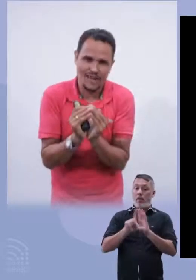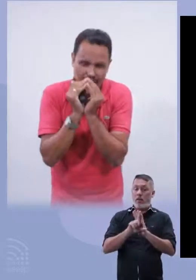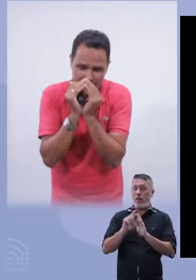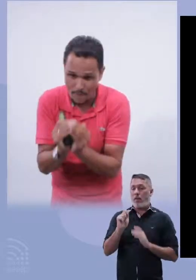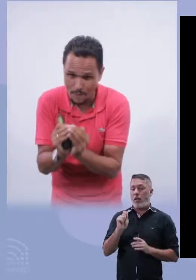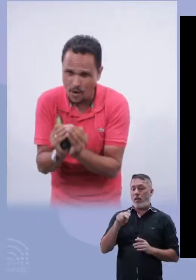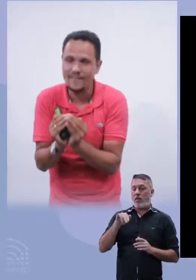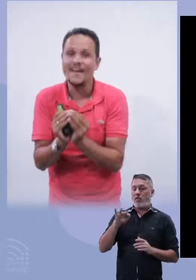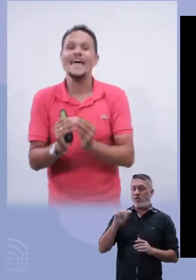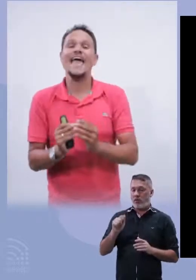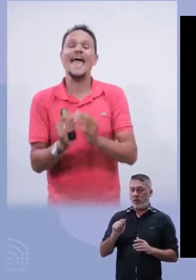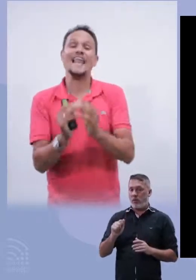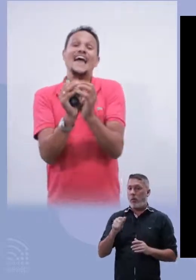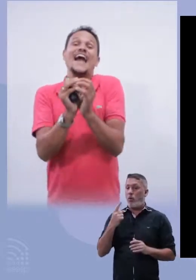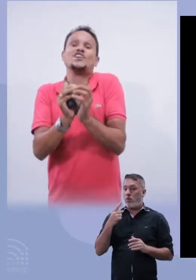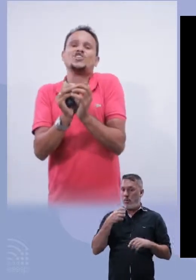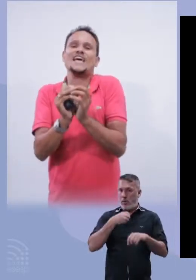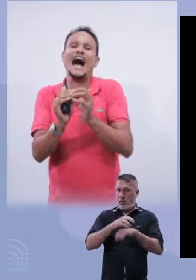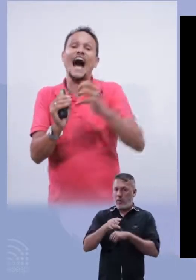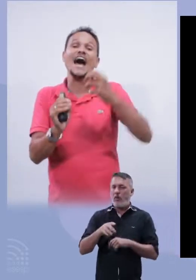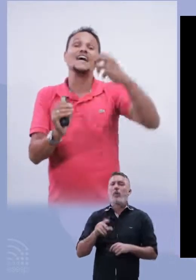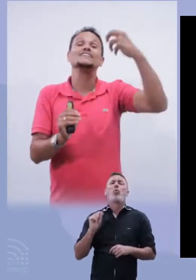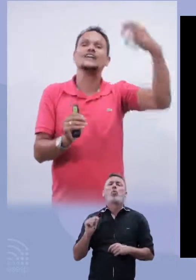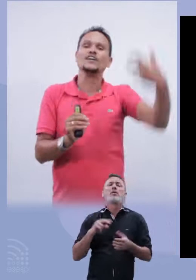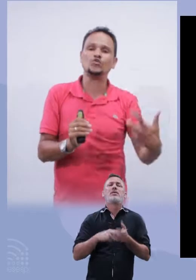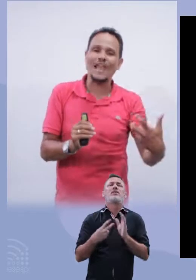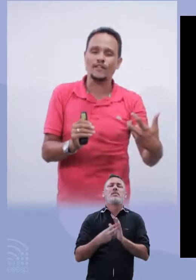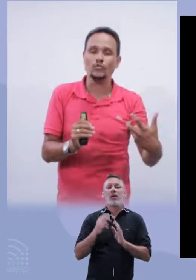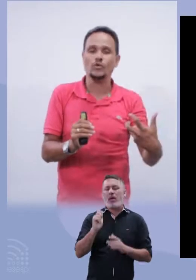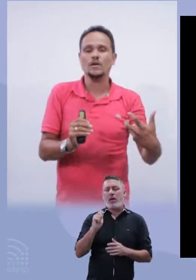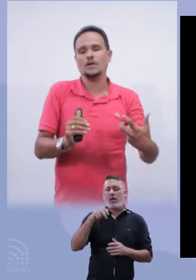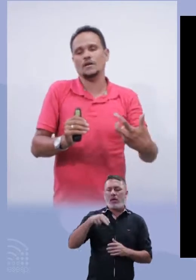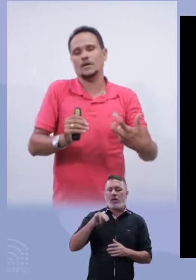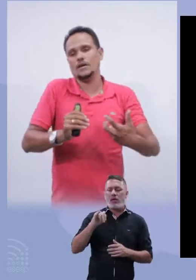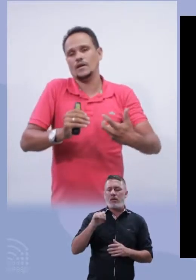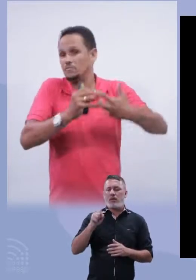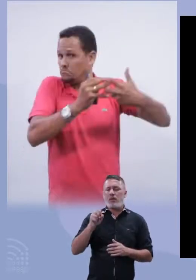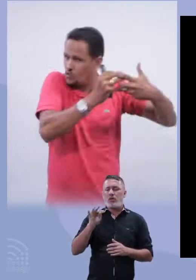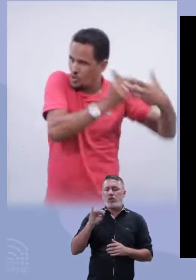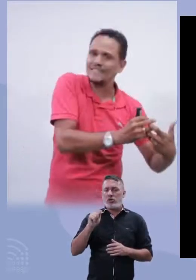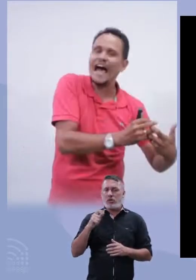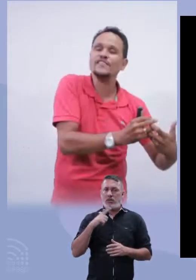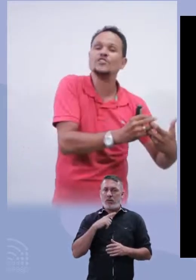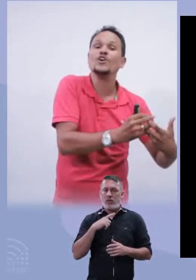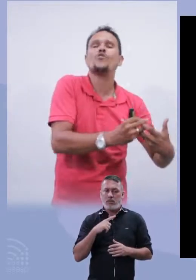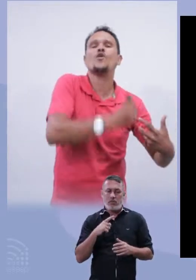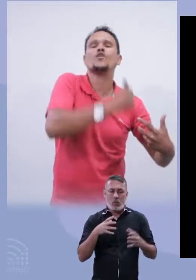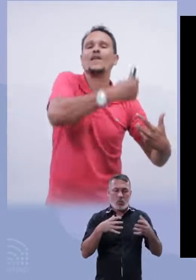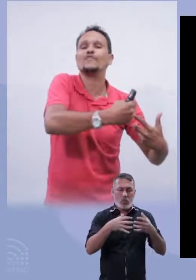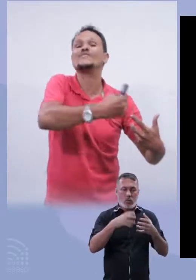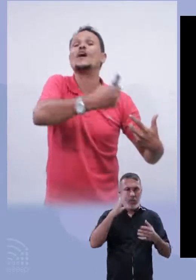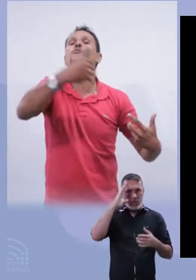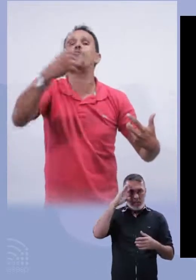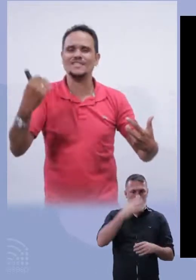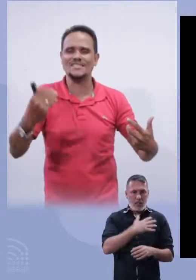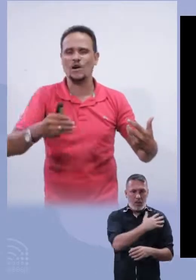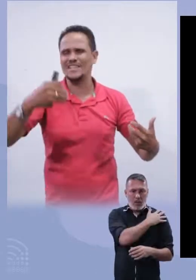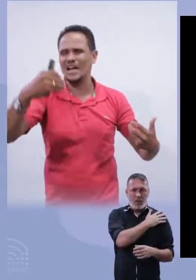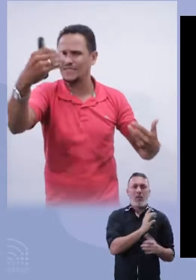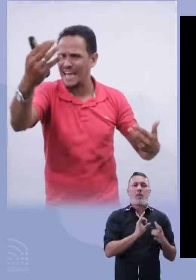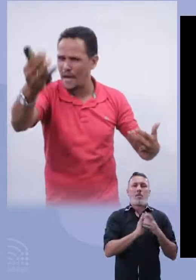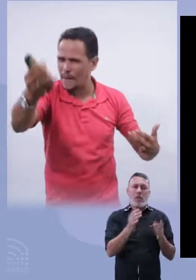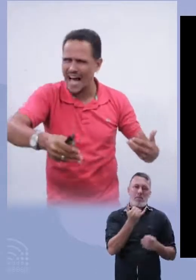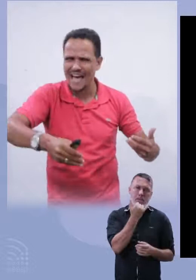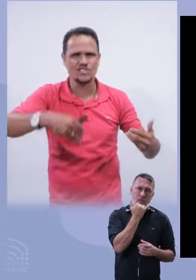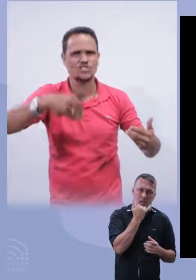Porventura, cair na sua prova, ela vai anistiar tanto o lado dos militares, quanto o lado da oposição,